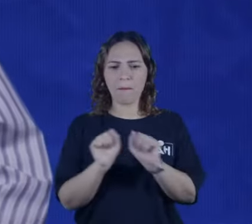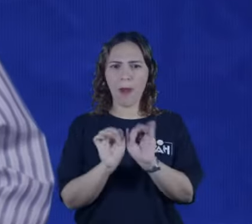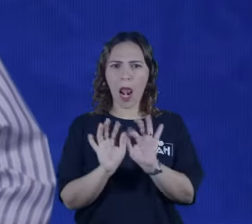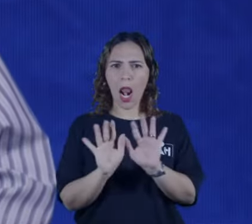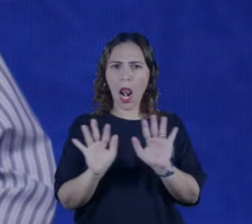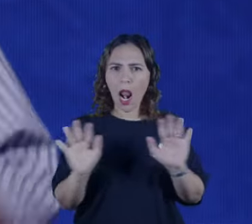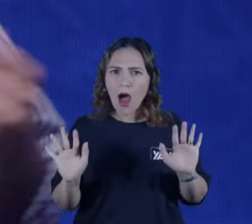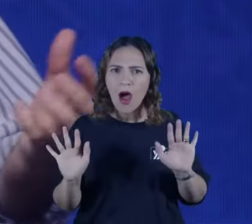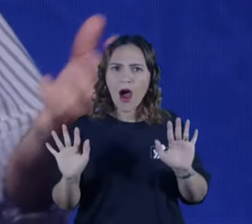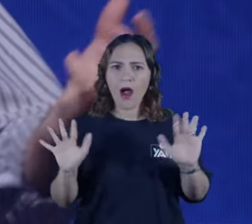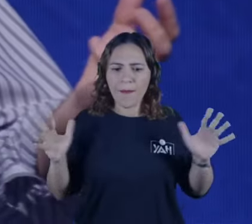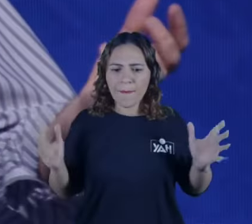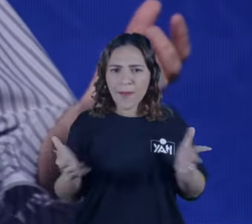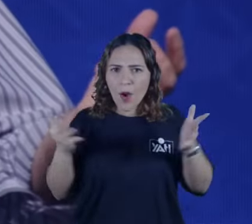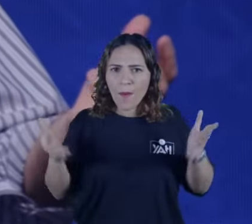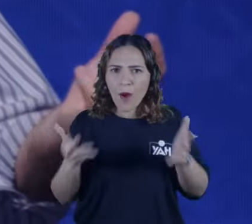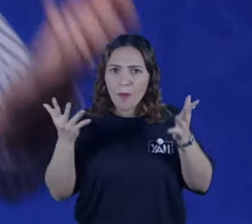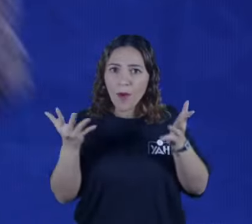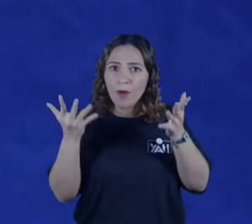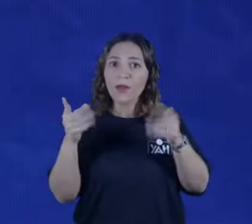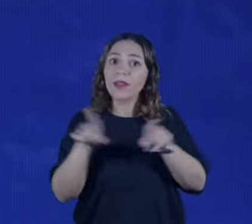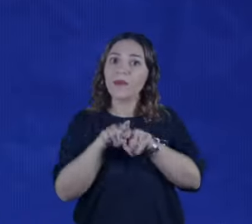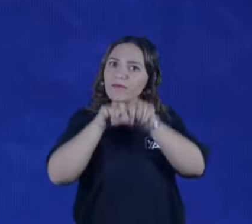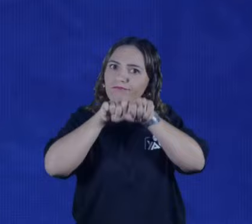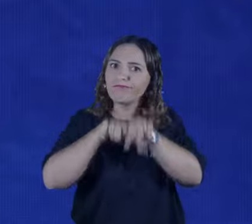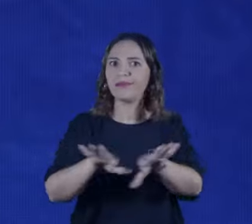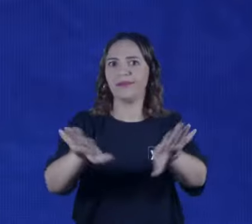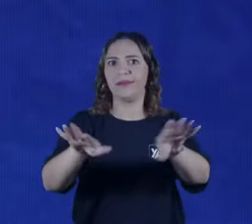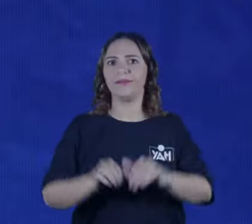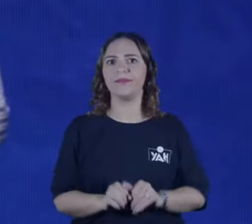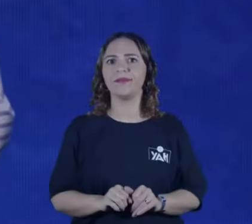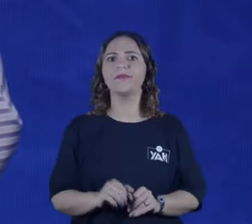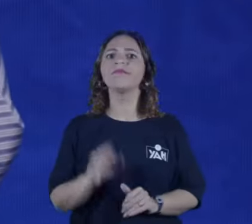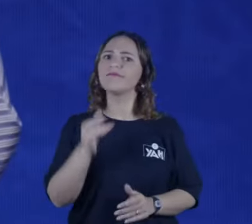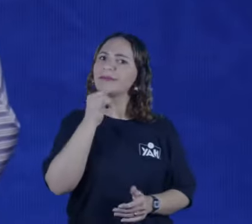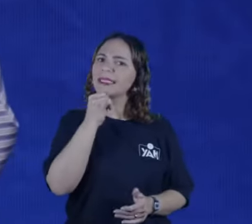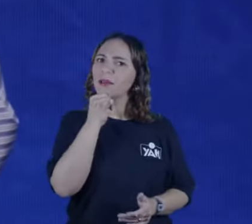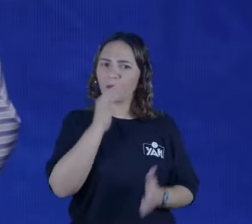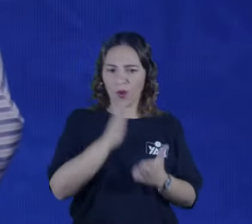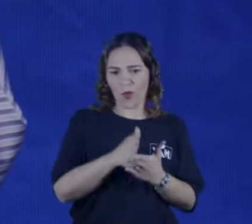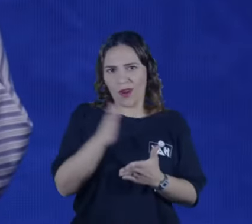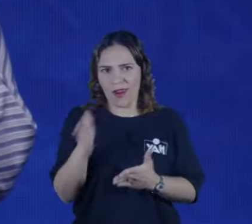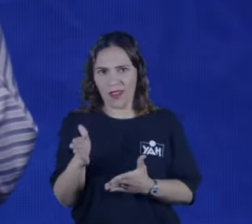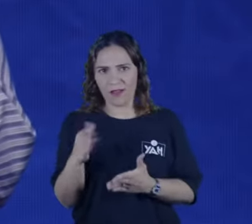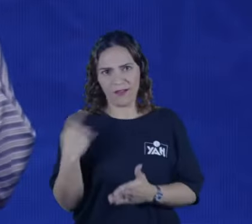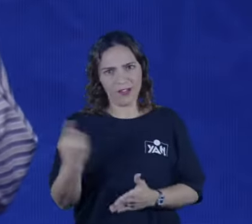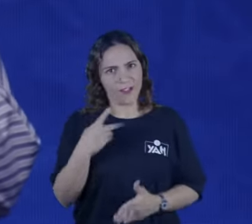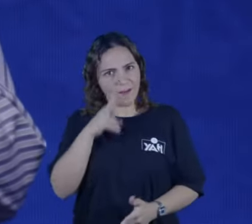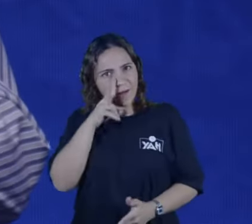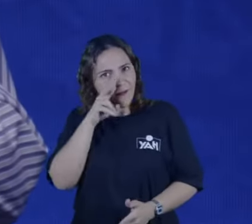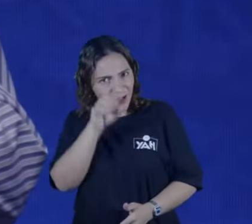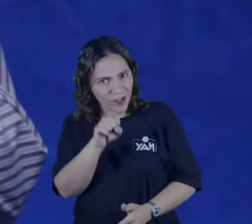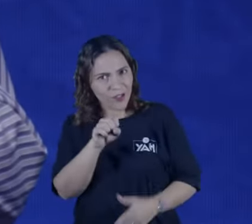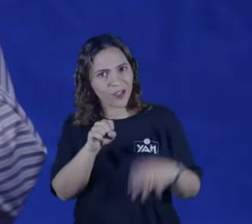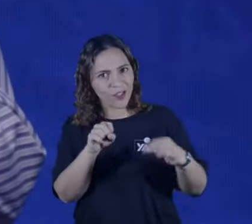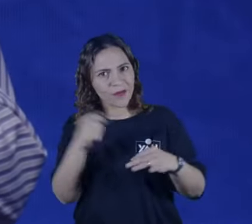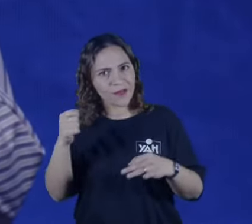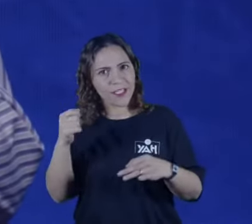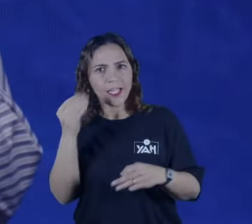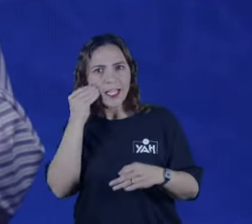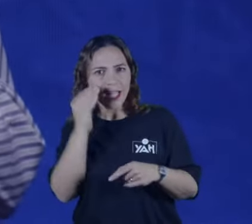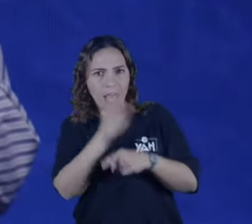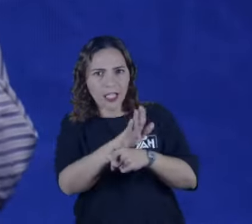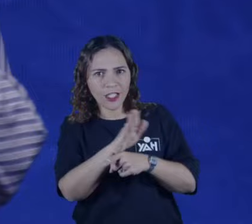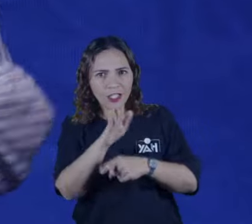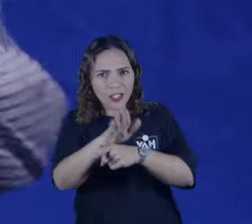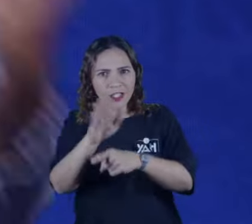igreja. Então, se de um lado nós somos fortes e devemos fortalecer